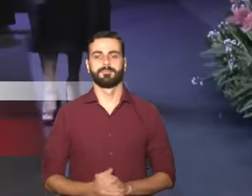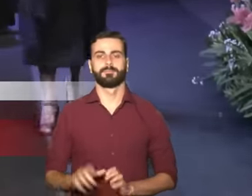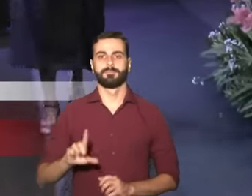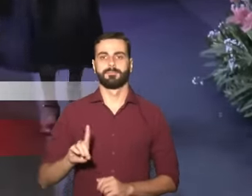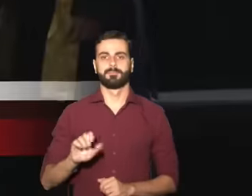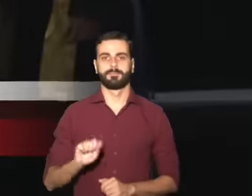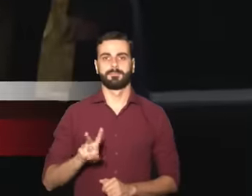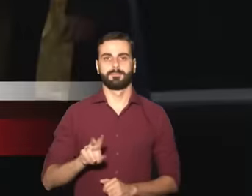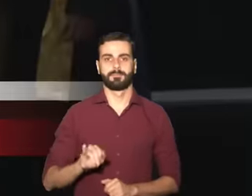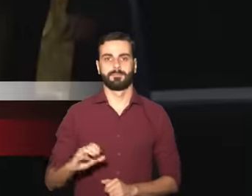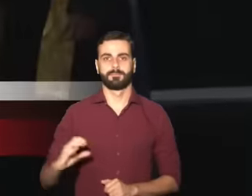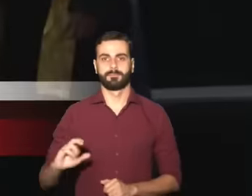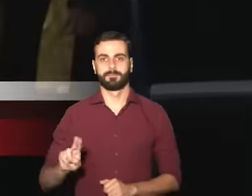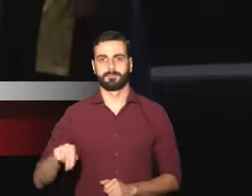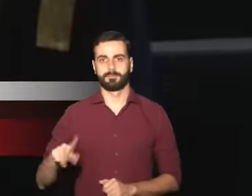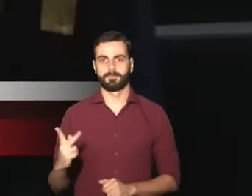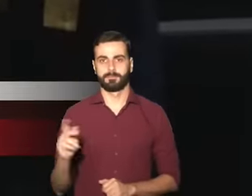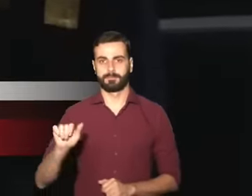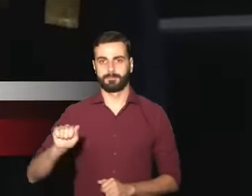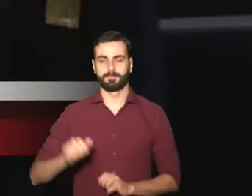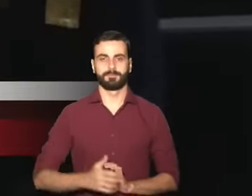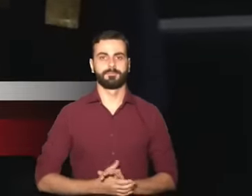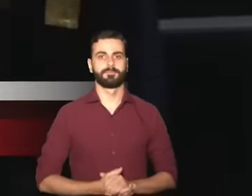Davi Cunha Lira.